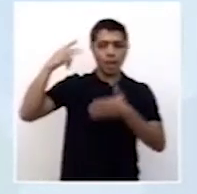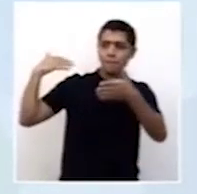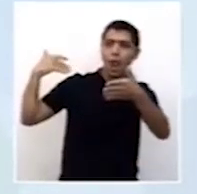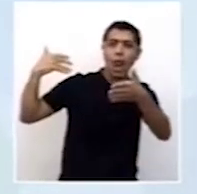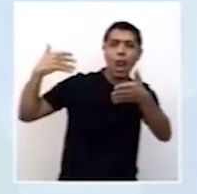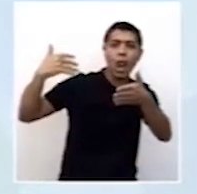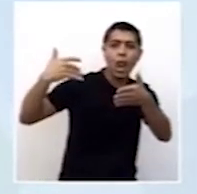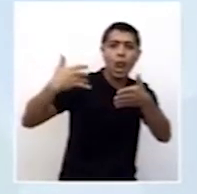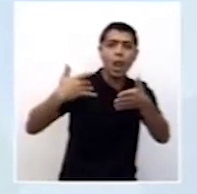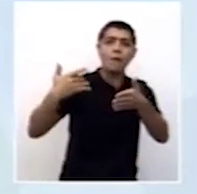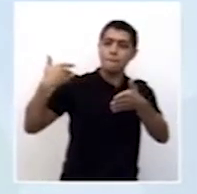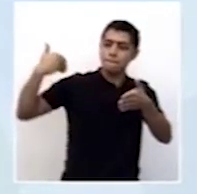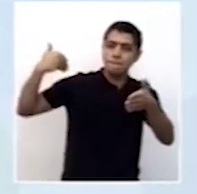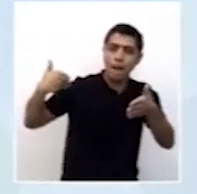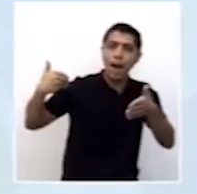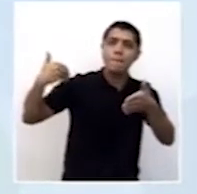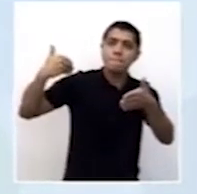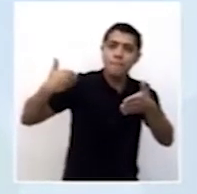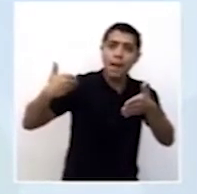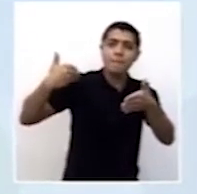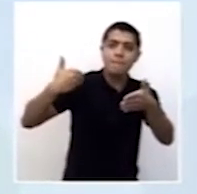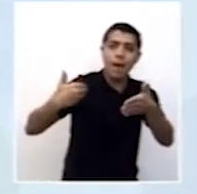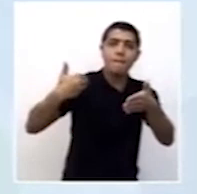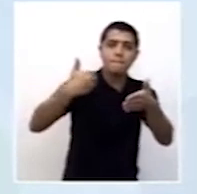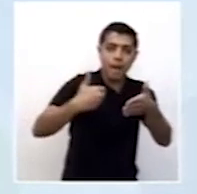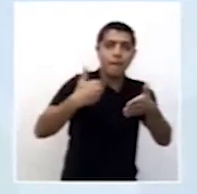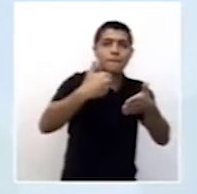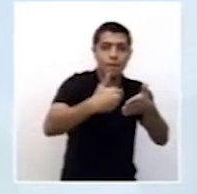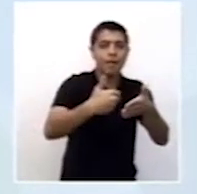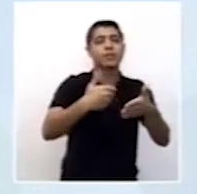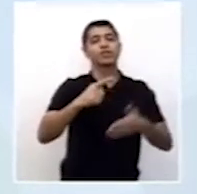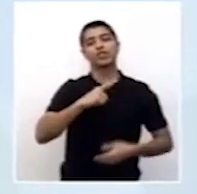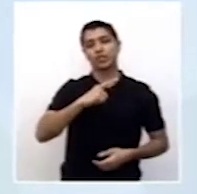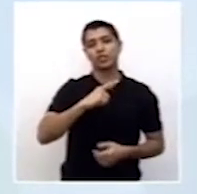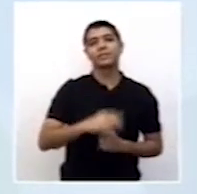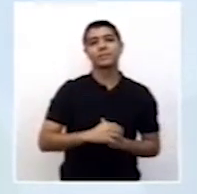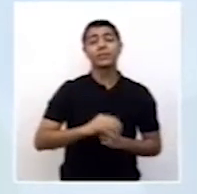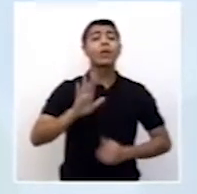quando surgiu o descobrimento, né, que os